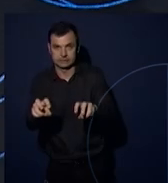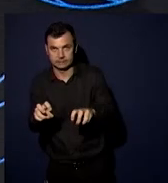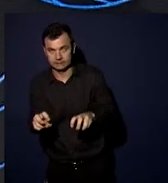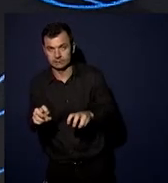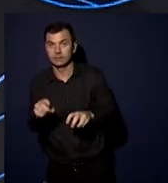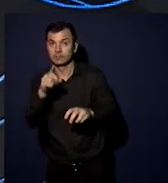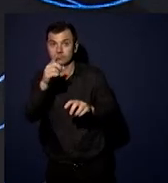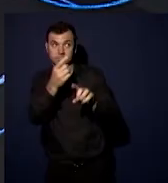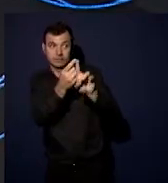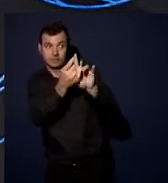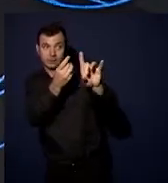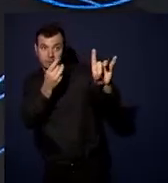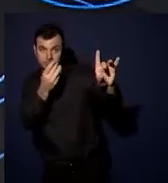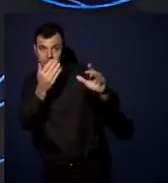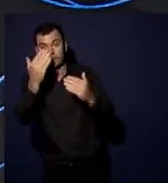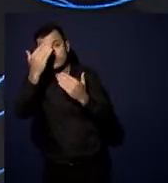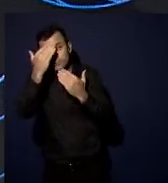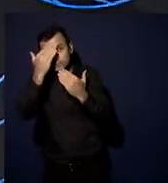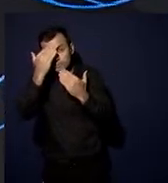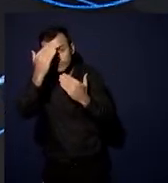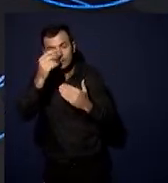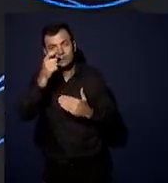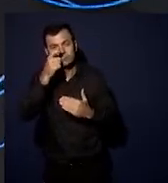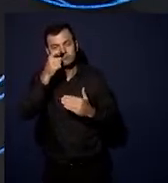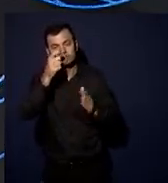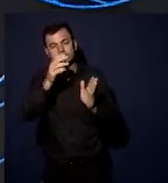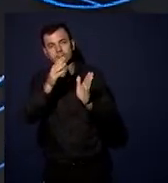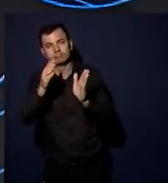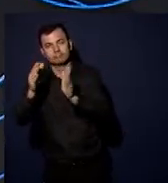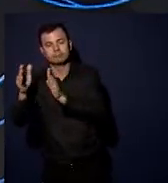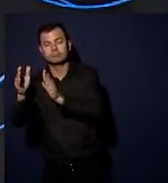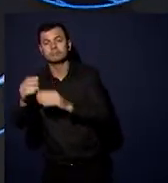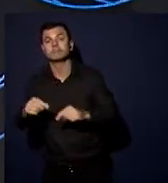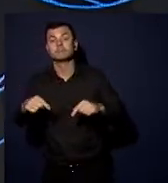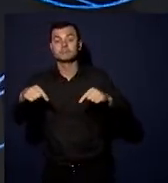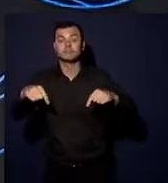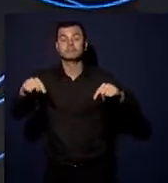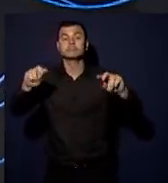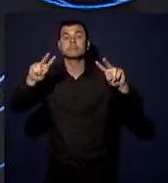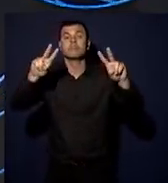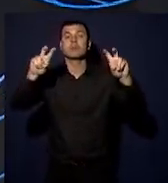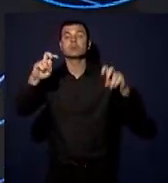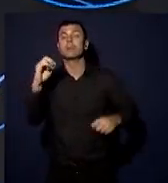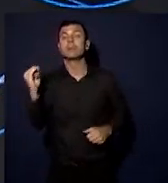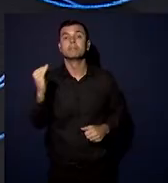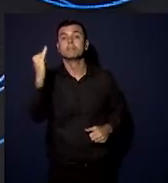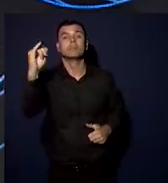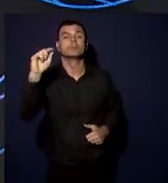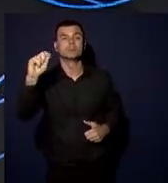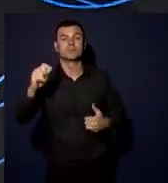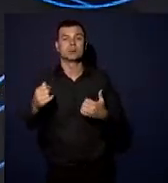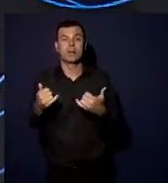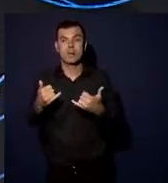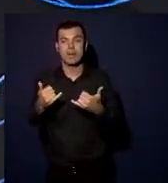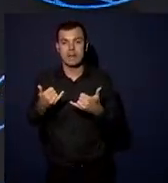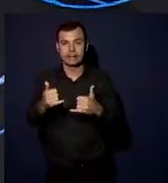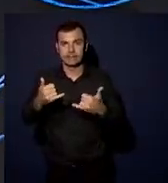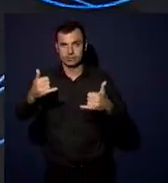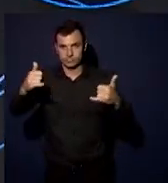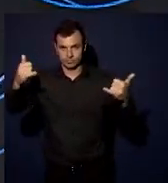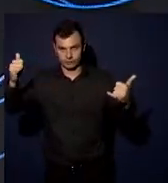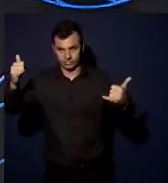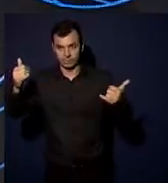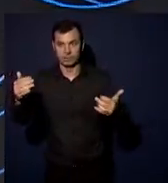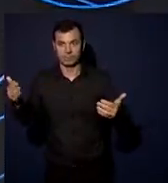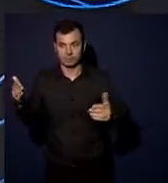bom nós todos sabemos que um tema crucial no momento é o tema da energia e nosso próximo painel